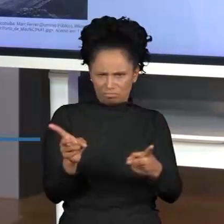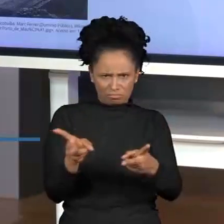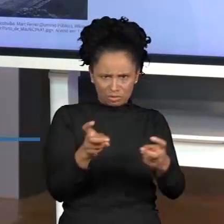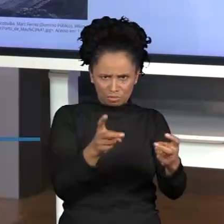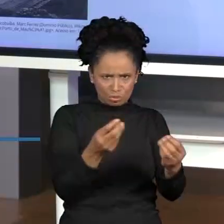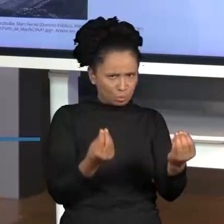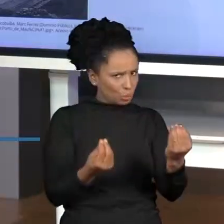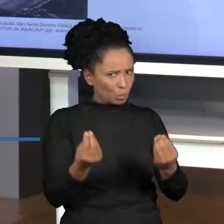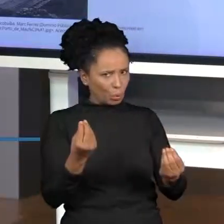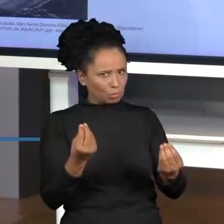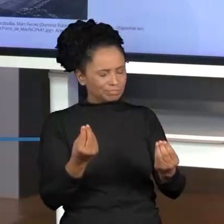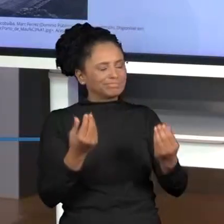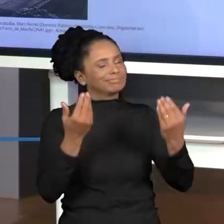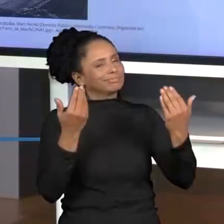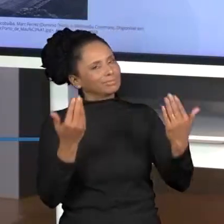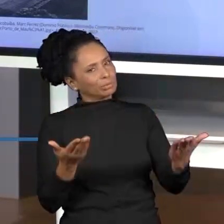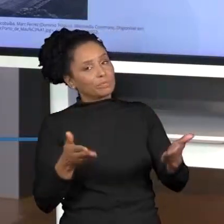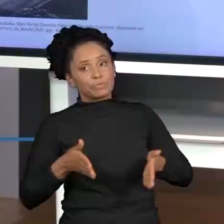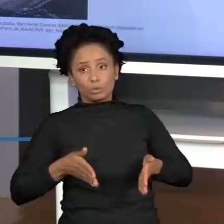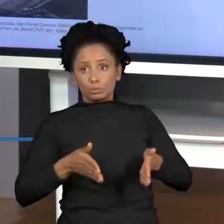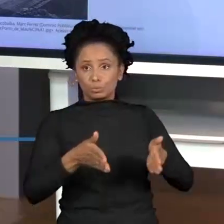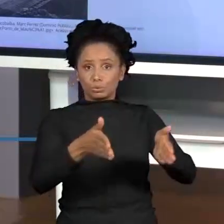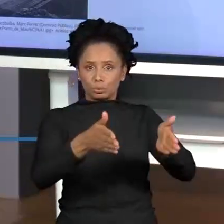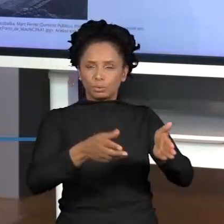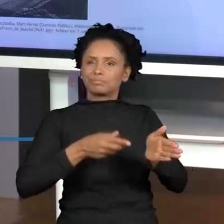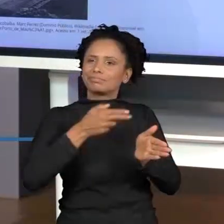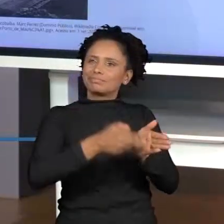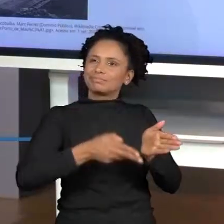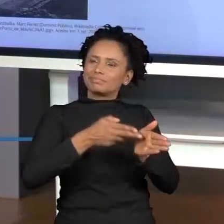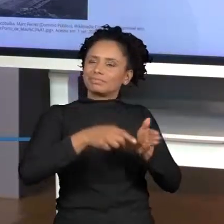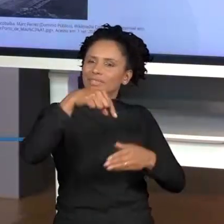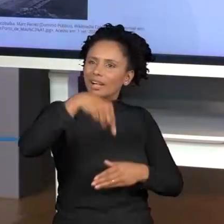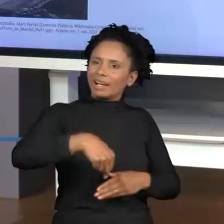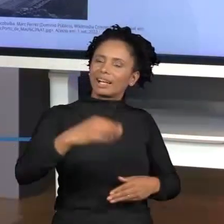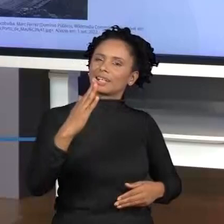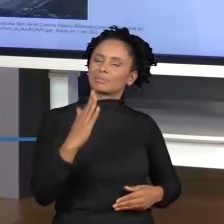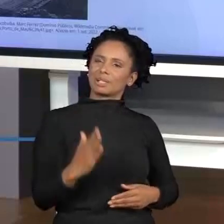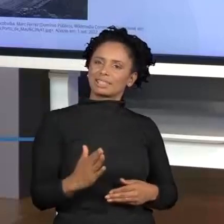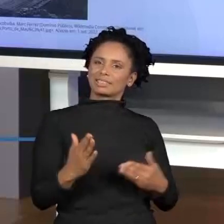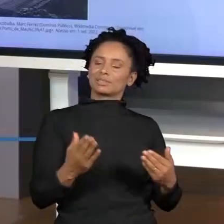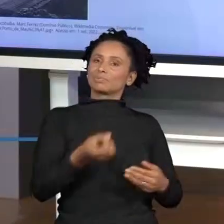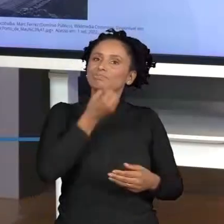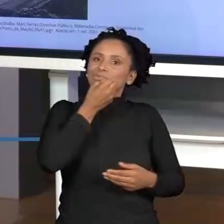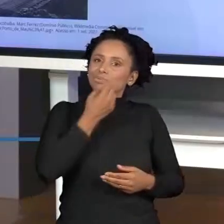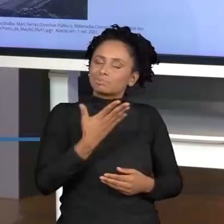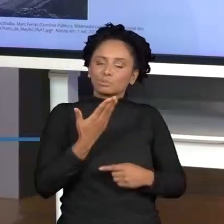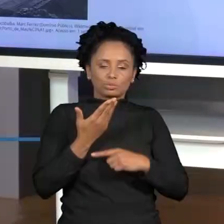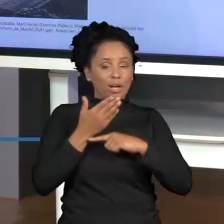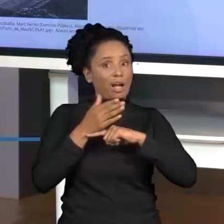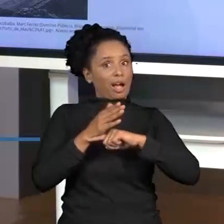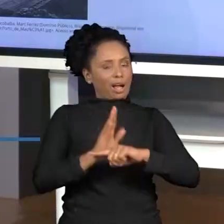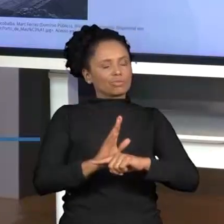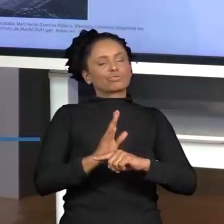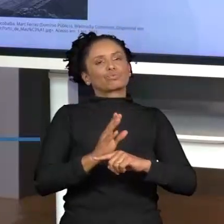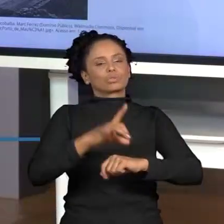aí de ter as ferrovias no Brasil. Inicialmente, para o transporte de produtos